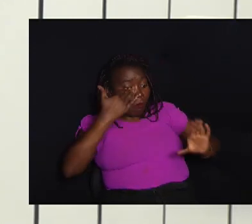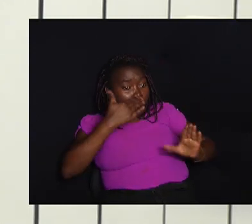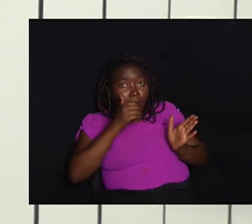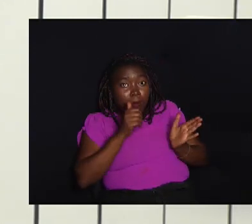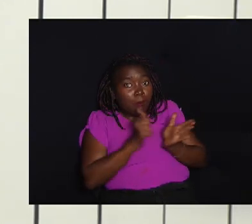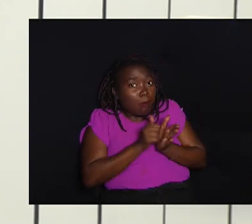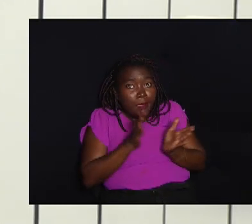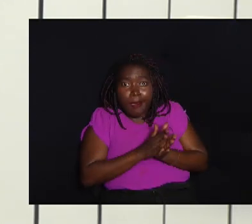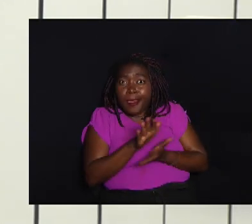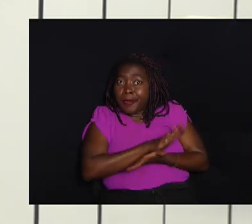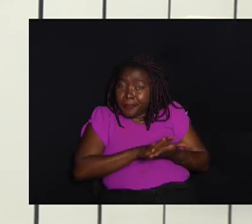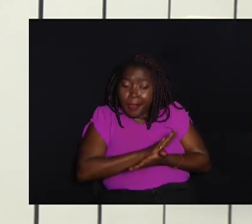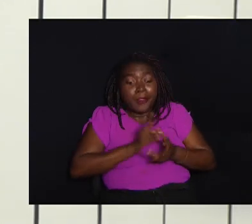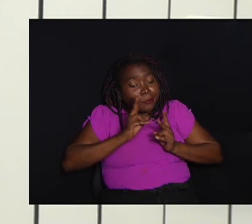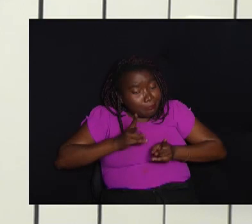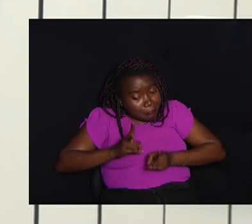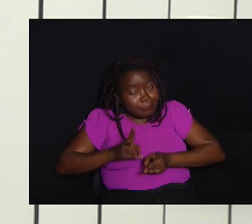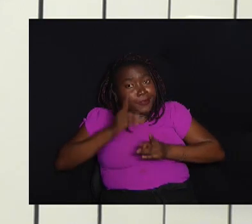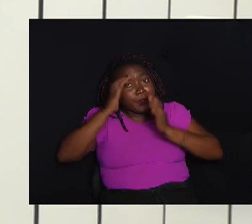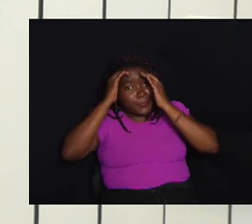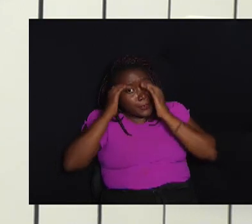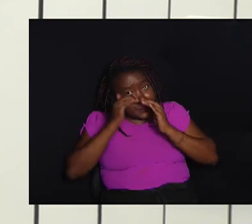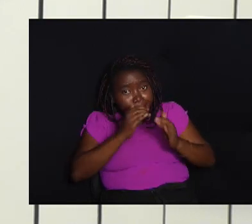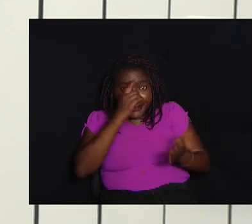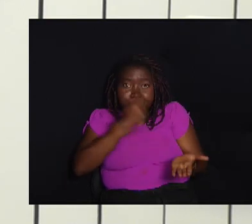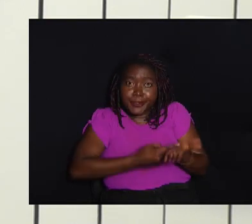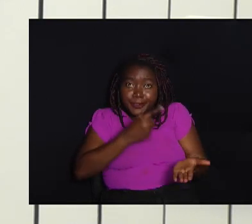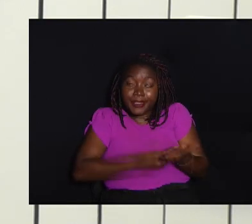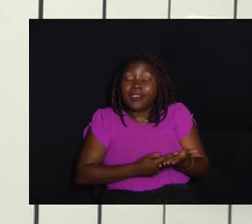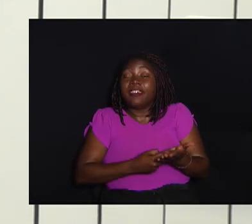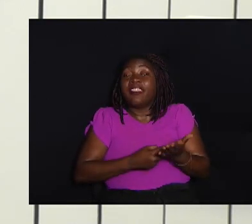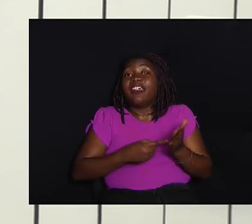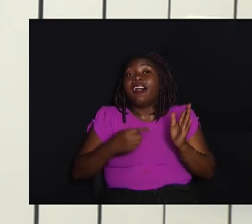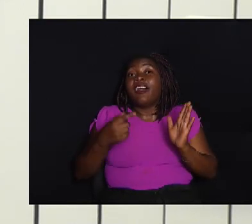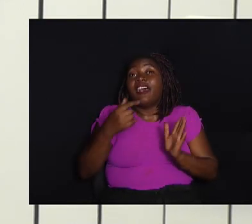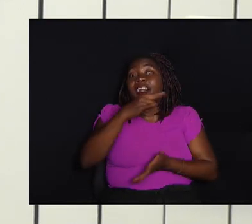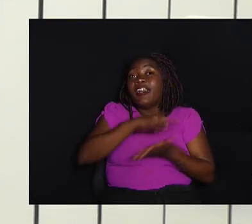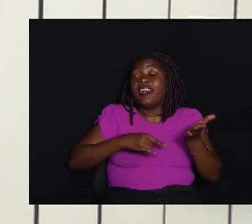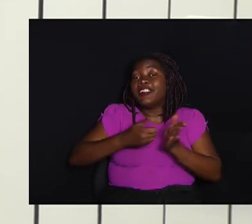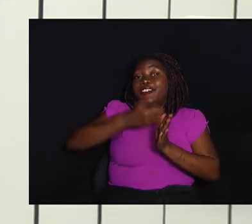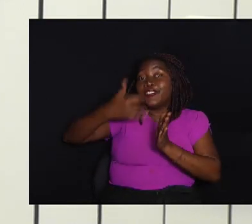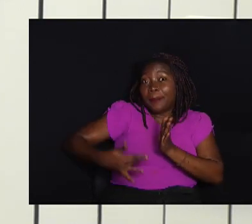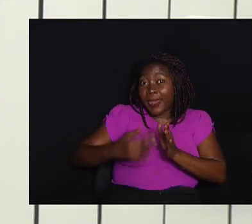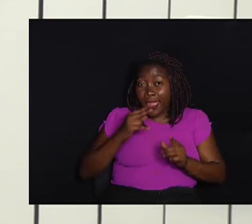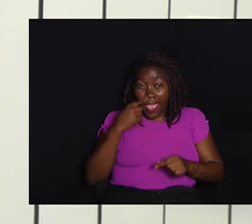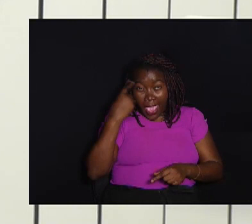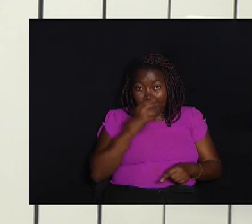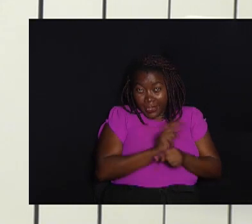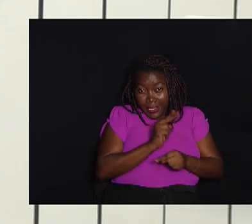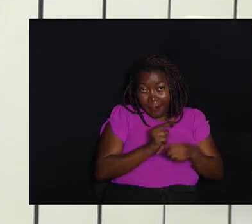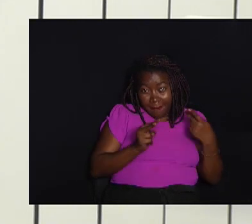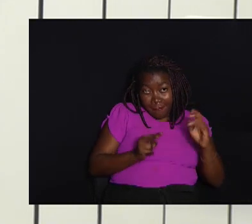vai seguir aí a determinação alinhada entre ambas as partes. A nota diz ainda que a defesa de Alexandre Correia estava de acordo com